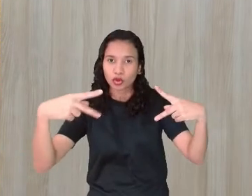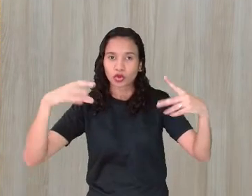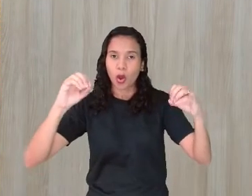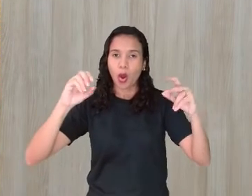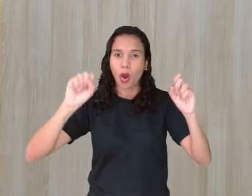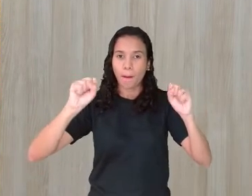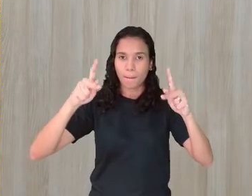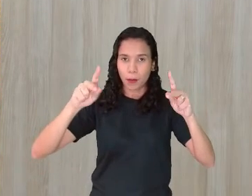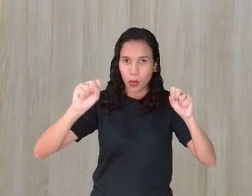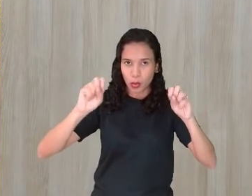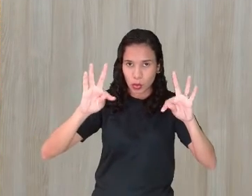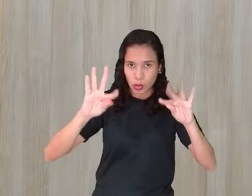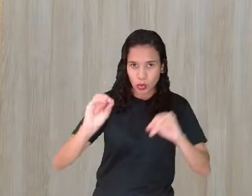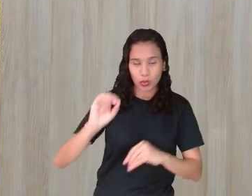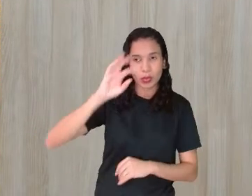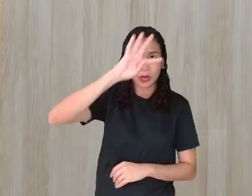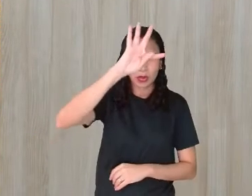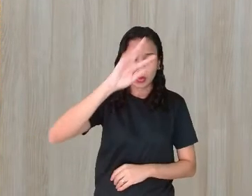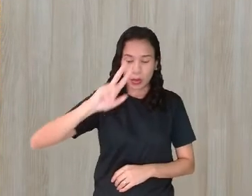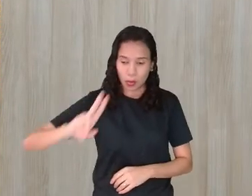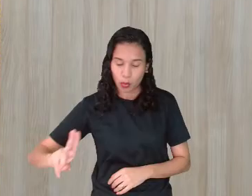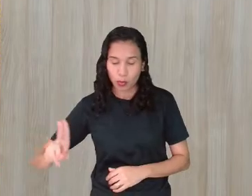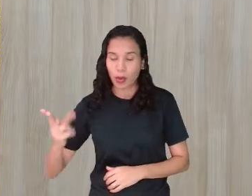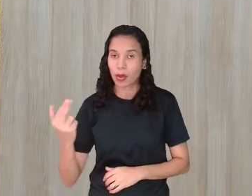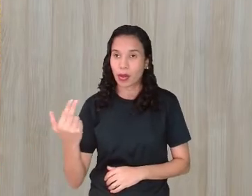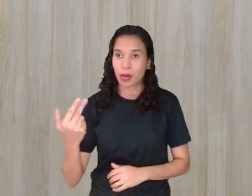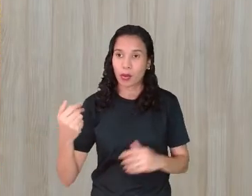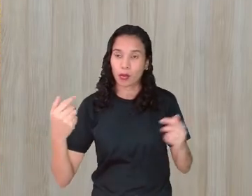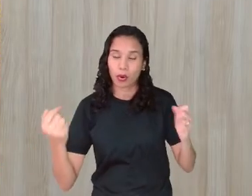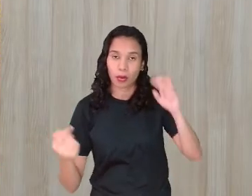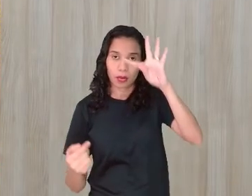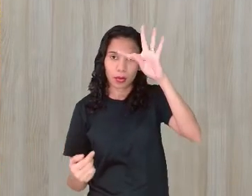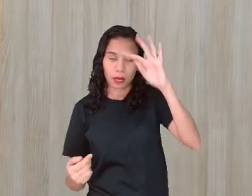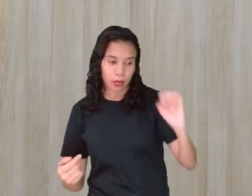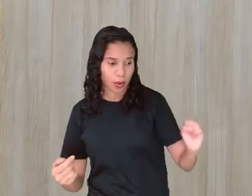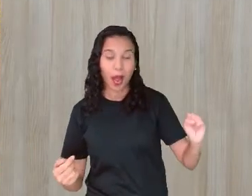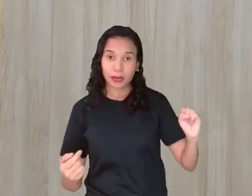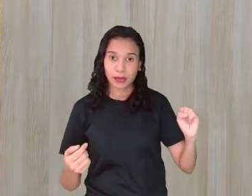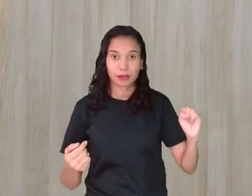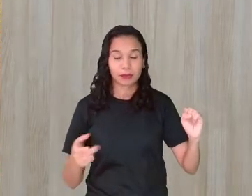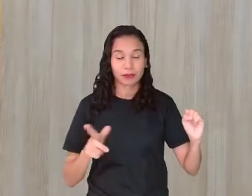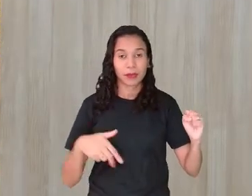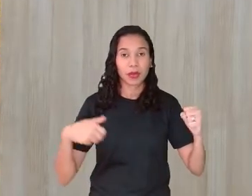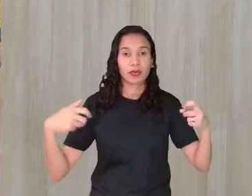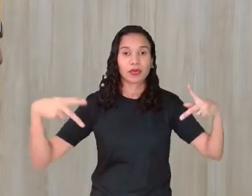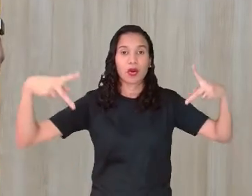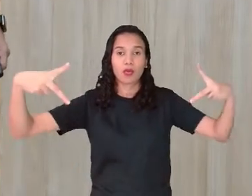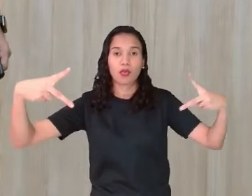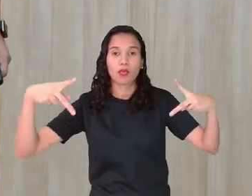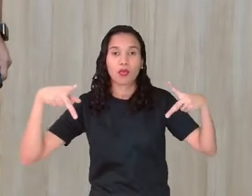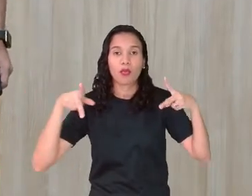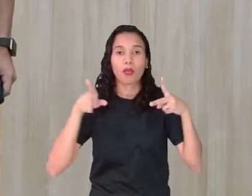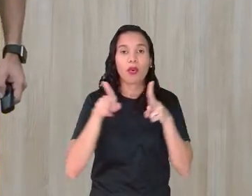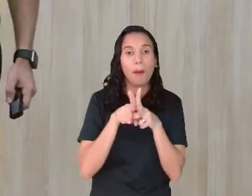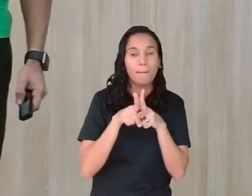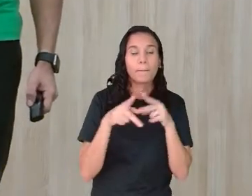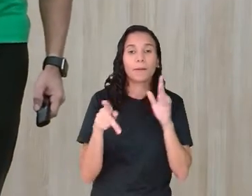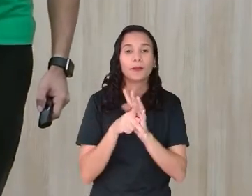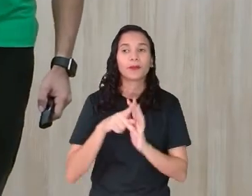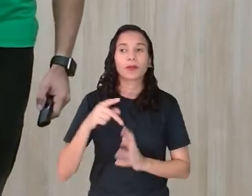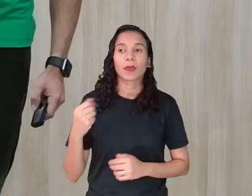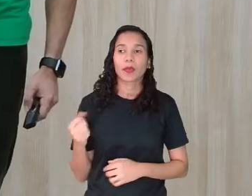segmento aqui, ó, o lado TU, ele tem a mesma medida que o lado TS. Então, esse triângulo aí, ele é um